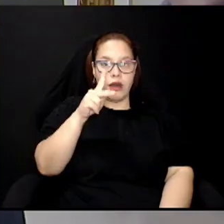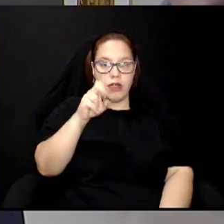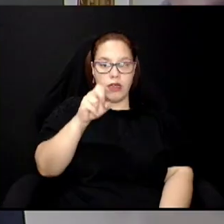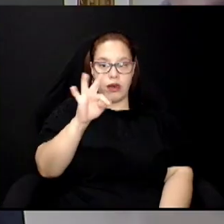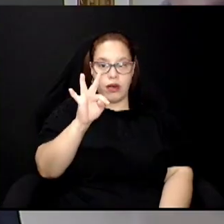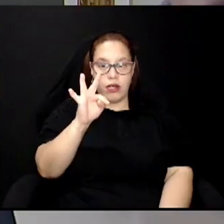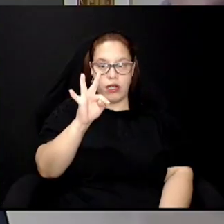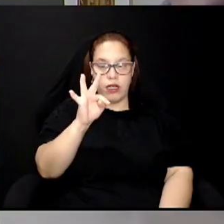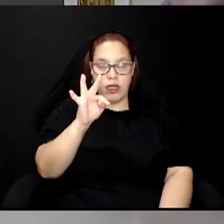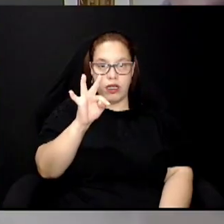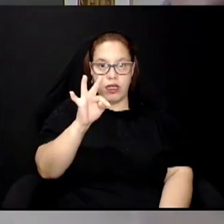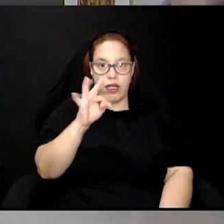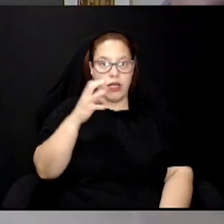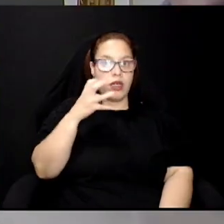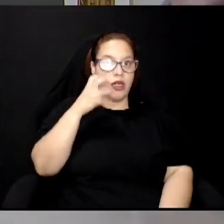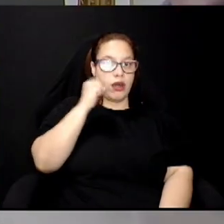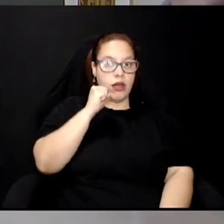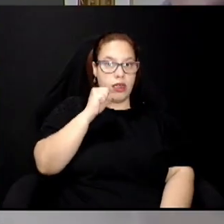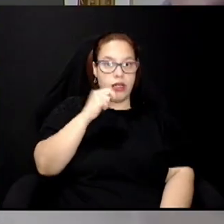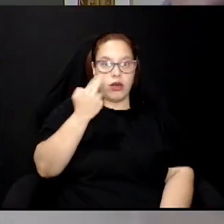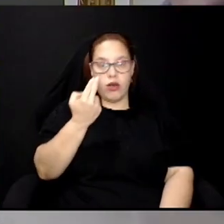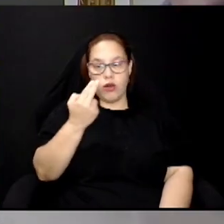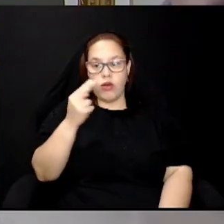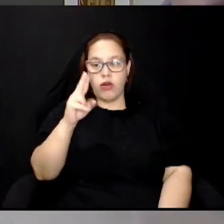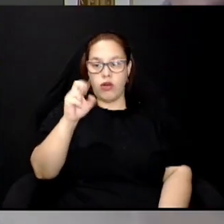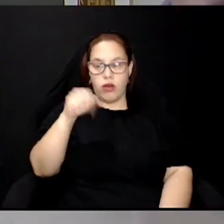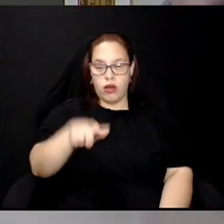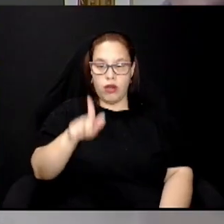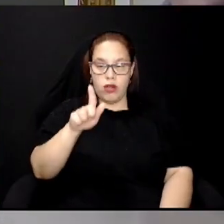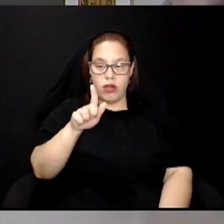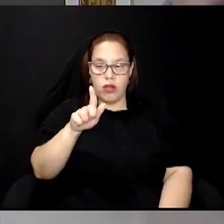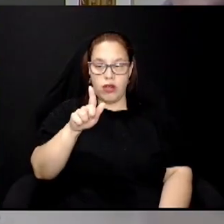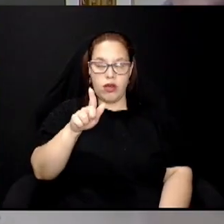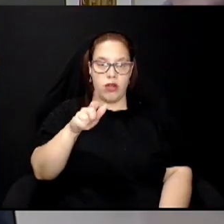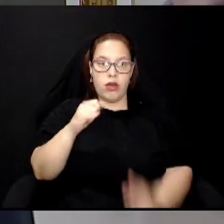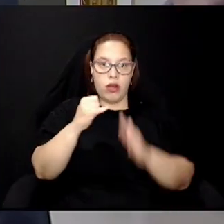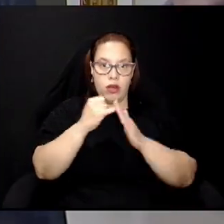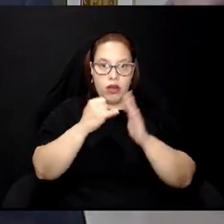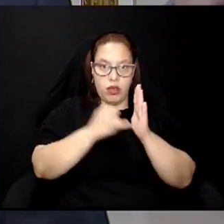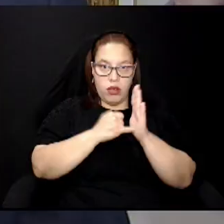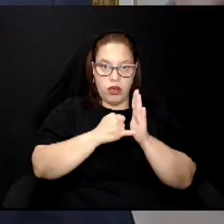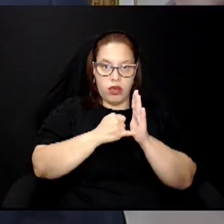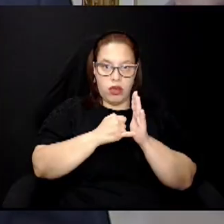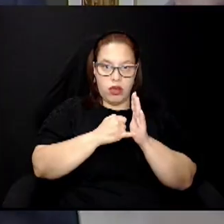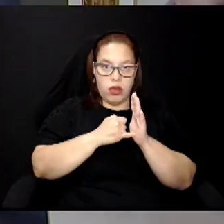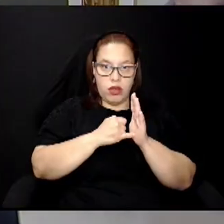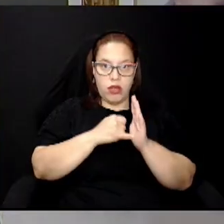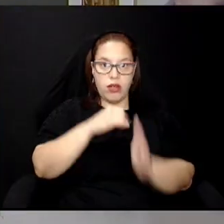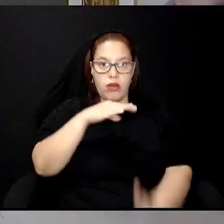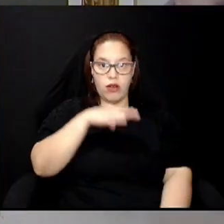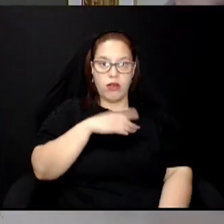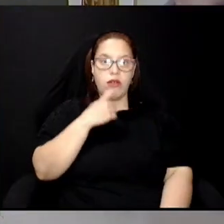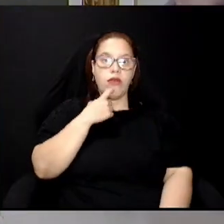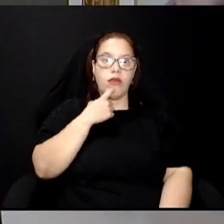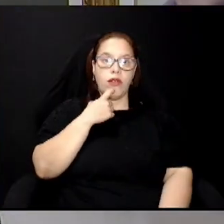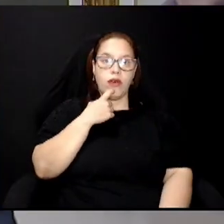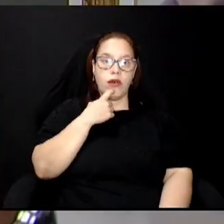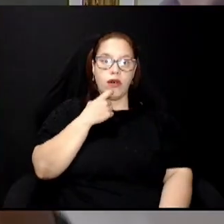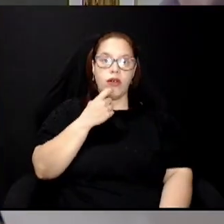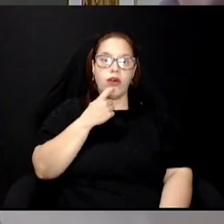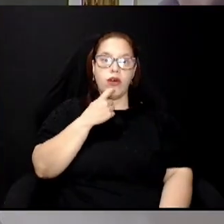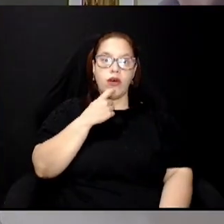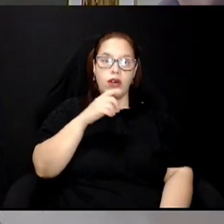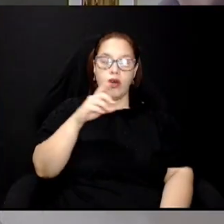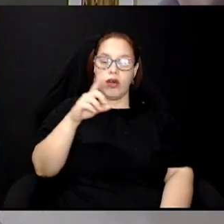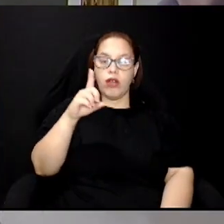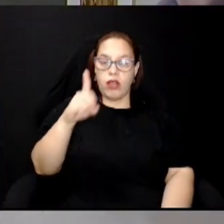que ser adotado ou de uma ONG ou de uma instituição, ou de algum órgão público, no caso Campinas seria o DPBEA,